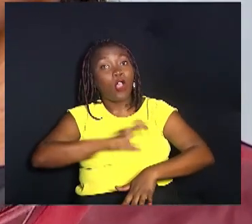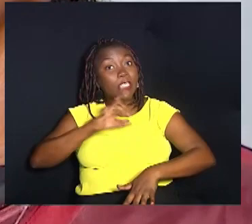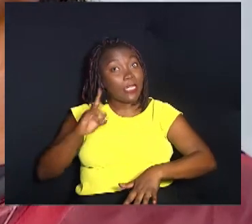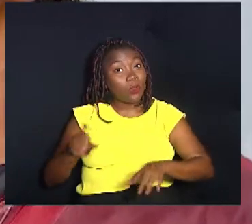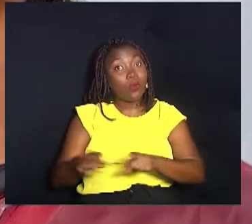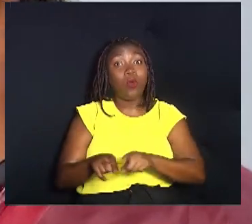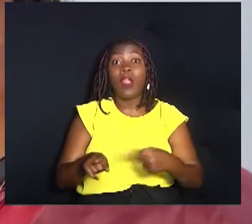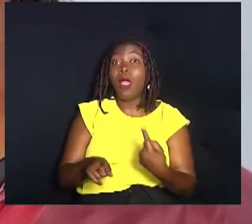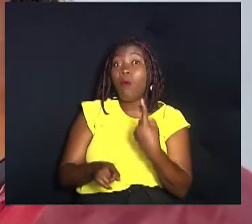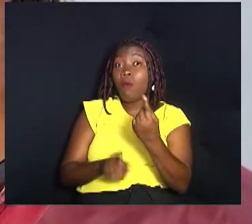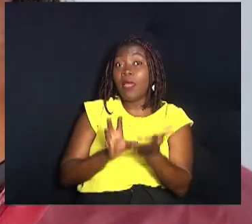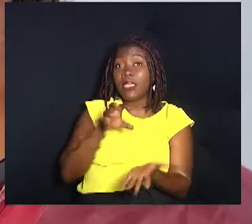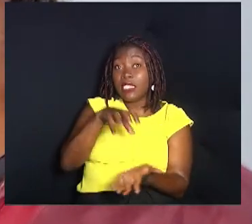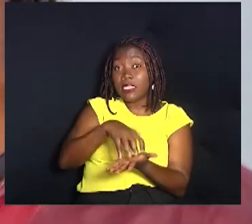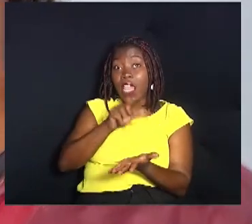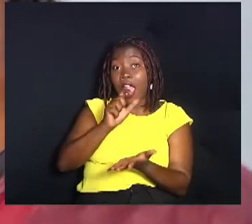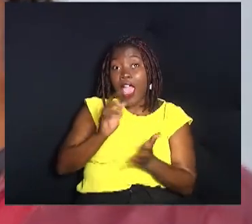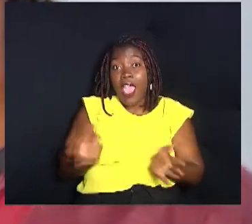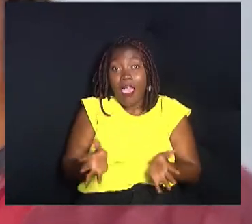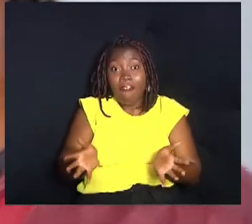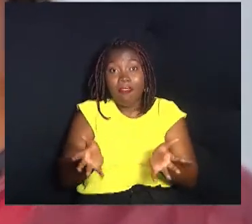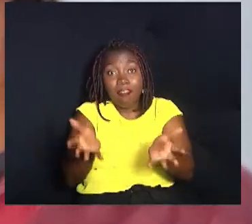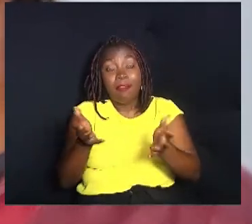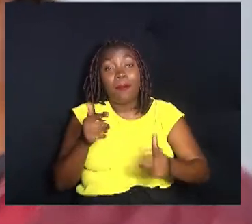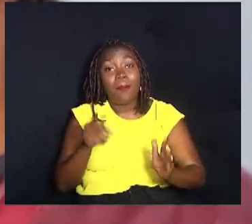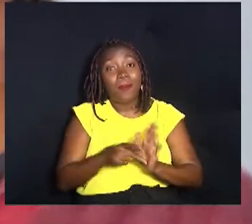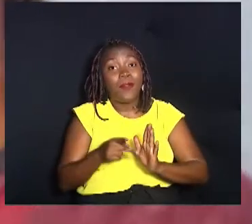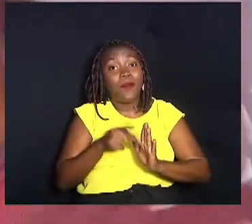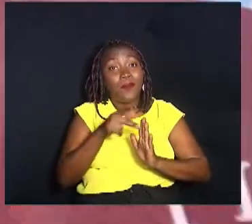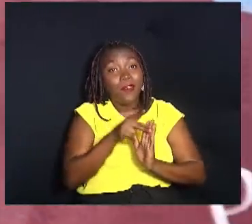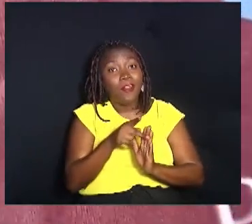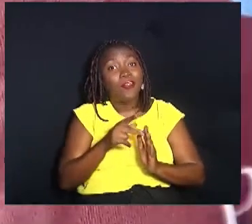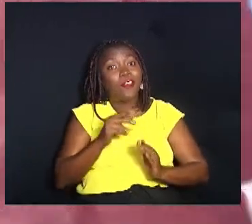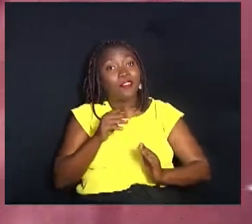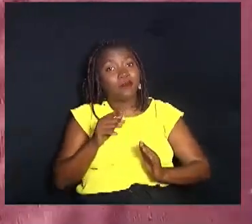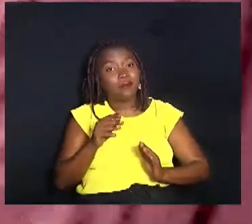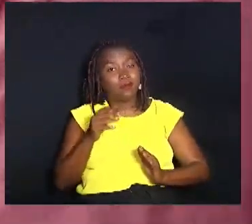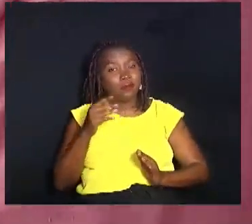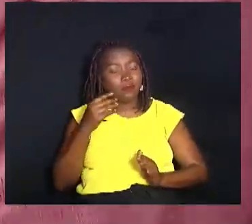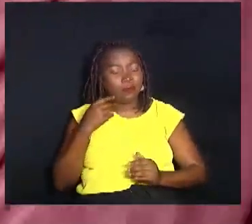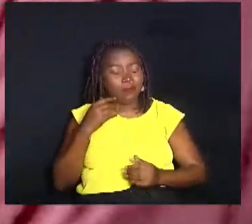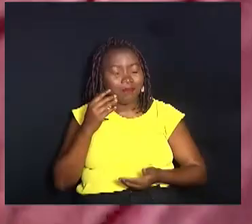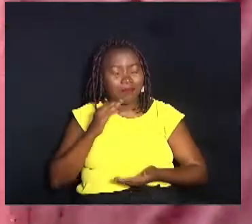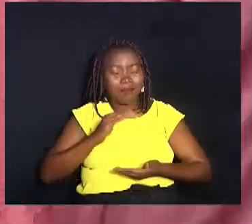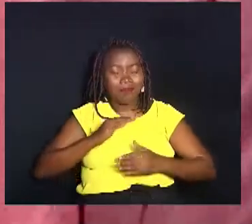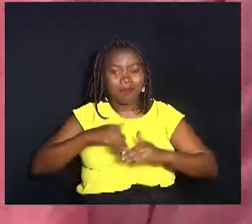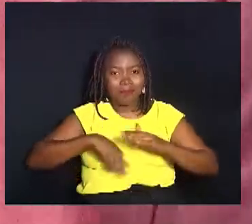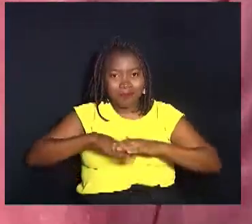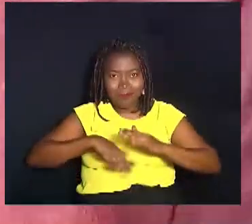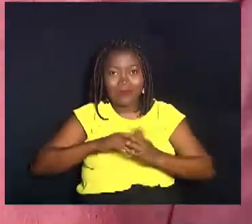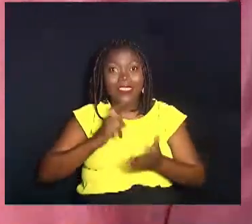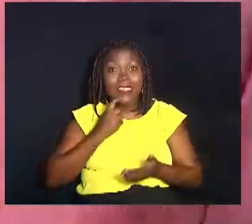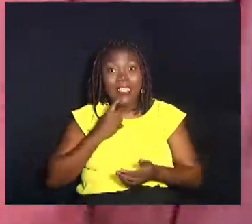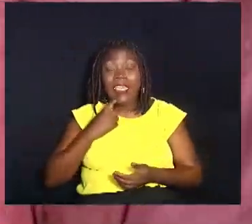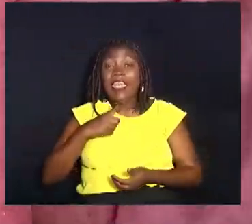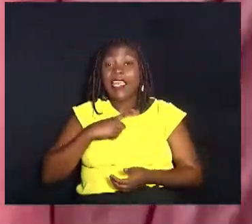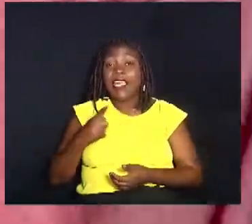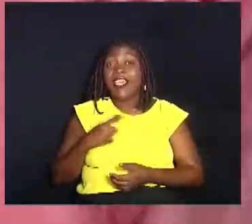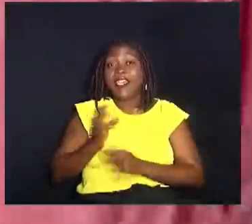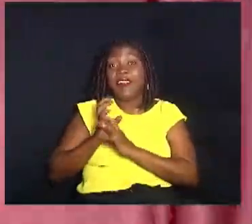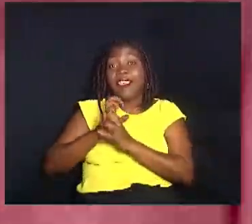das centroavantes do projeto Futebol Feminino Campinas, que existe há mais de 30 anos na cidade, e